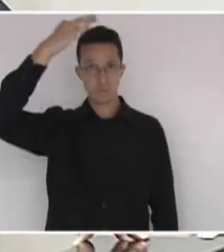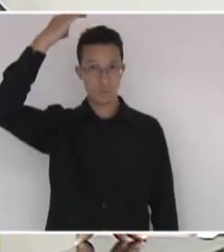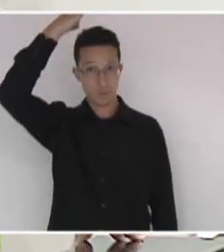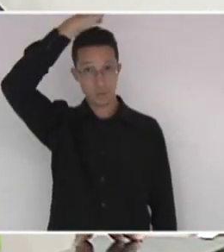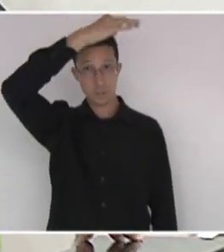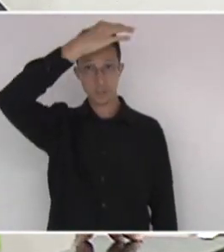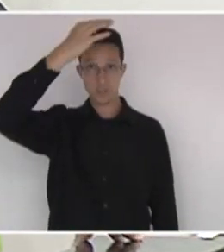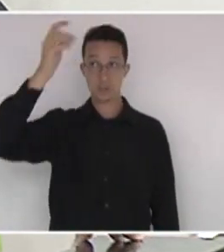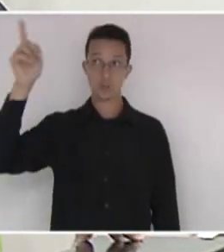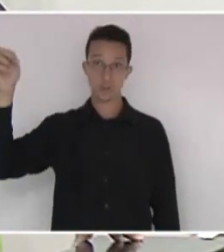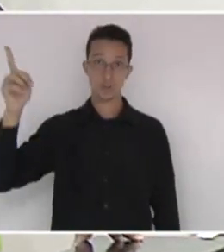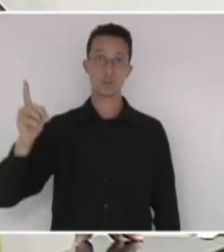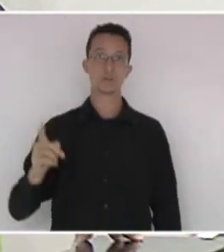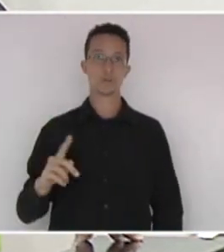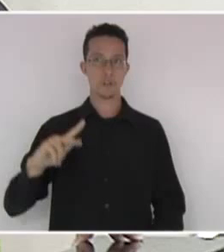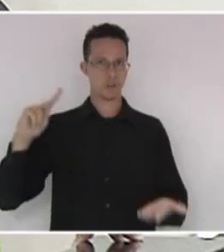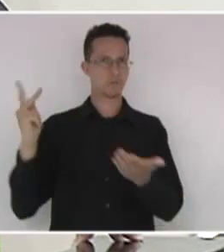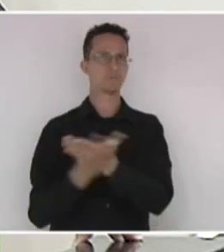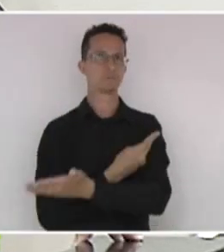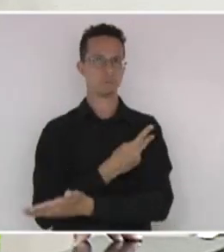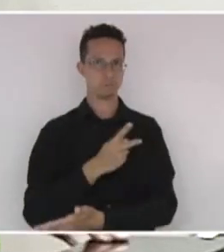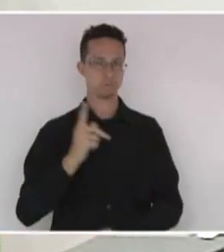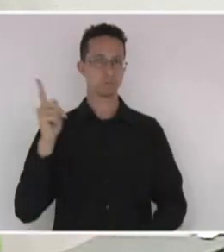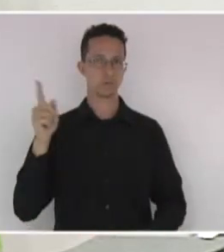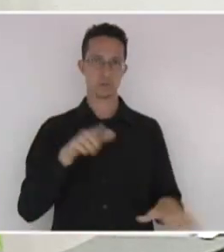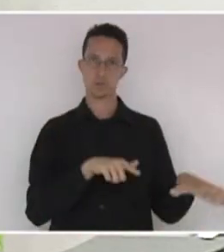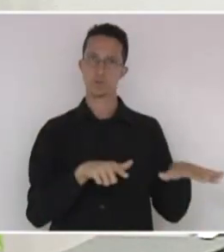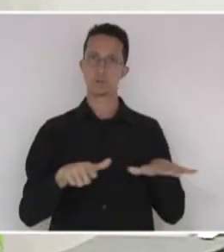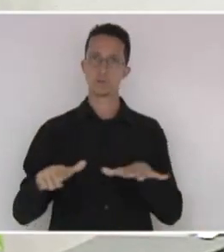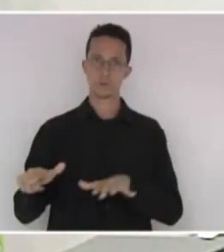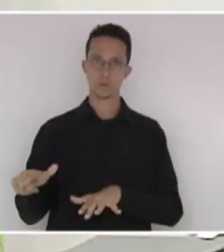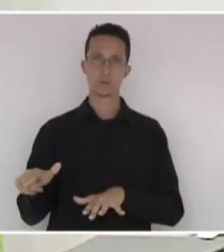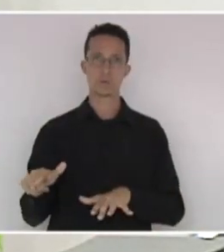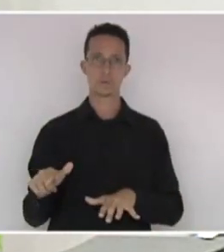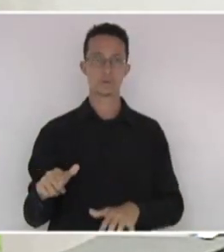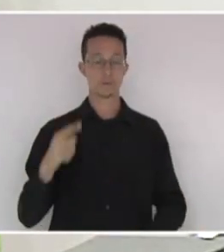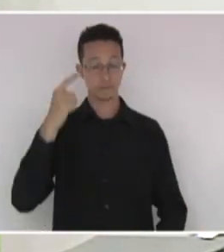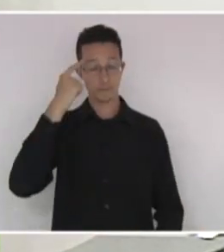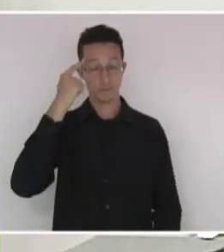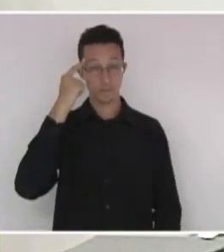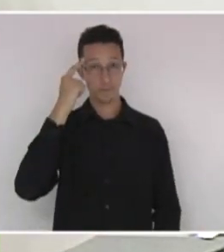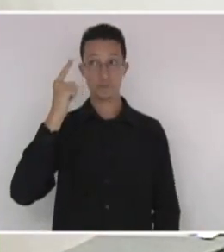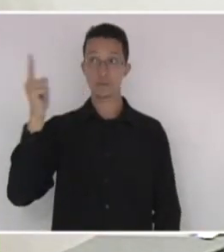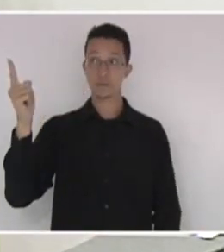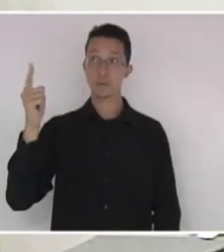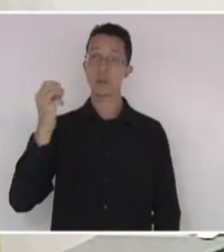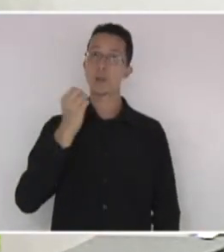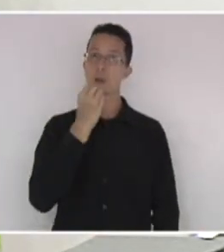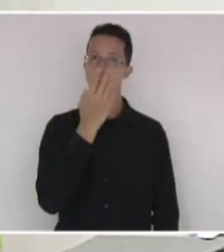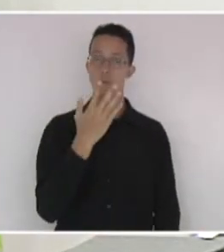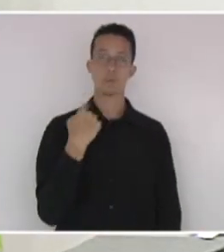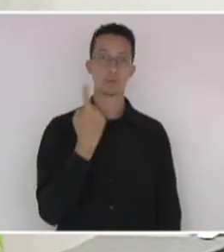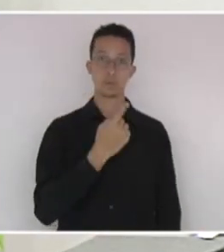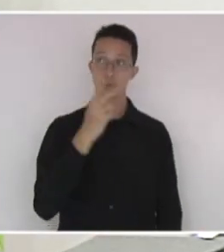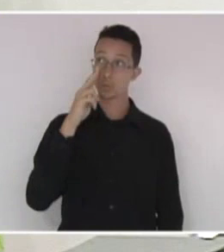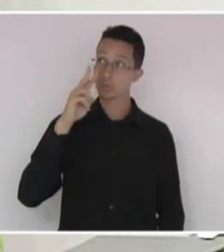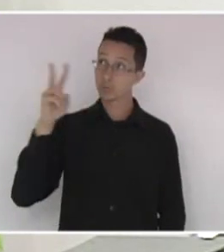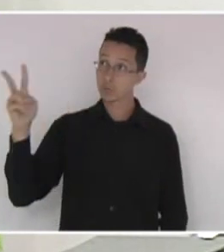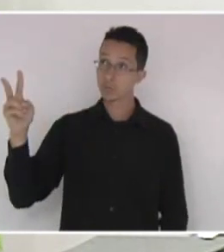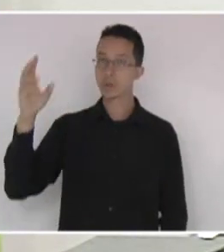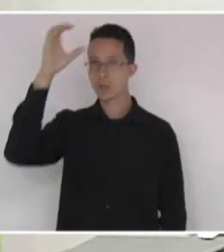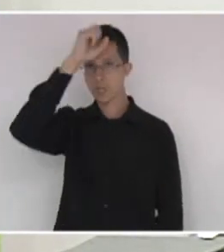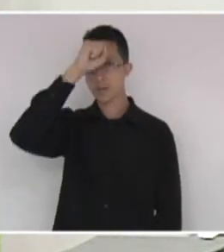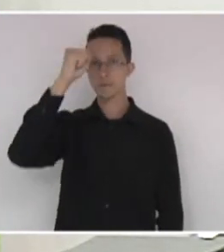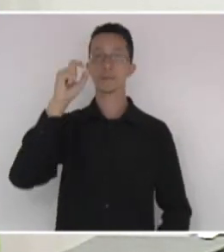que passaram por uma tragédia nessa semana, é um exemplo para que todos os cidadãos saibam valorizar